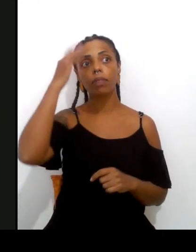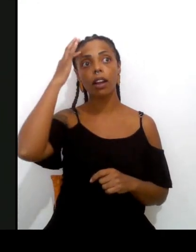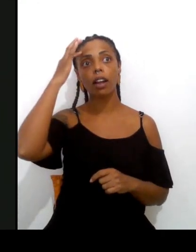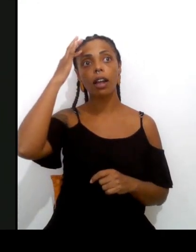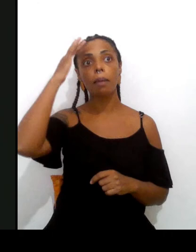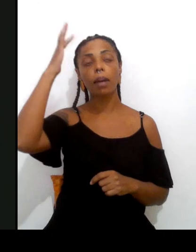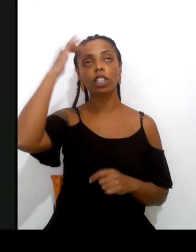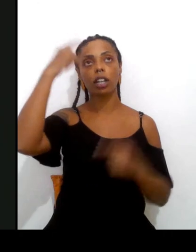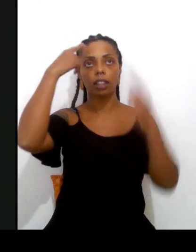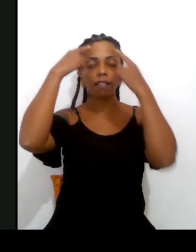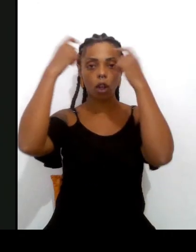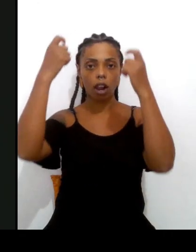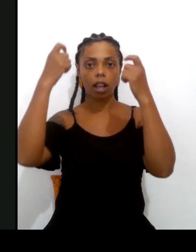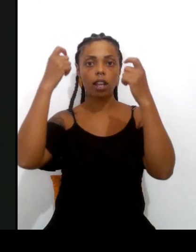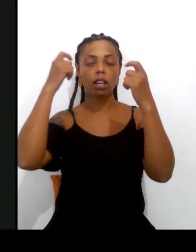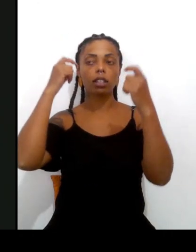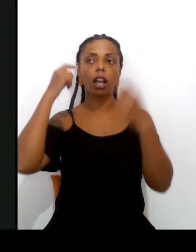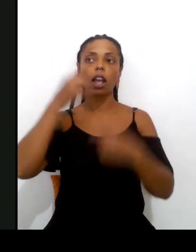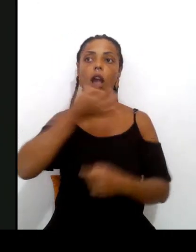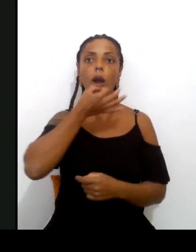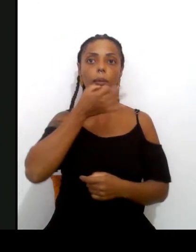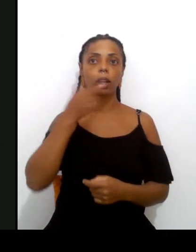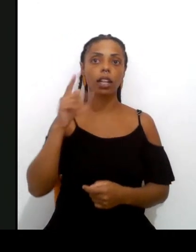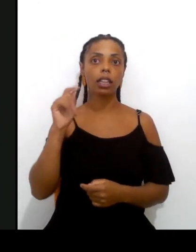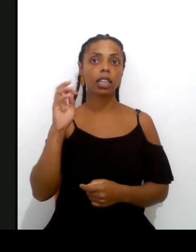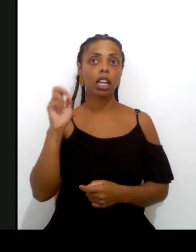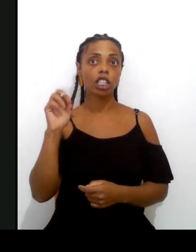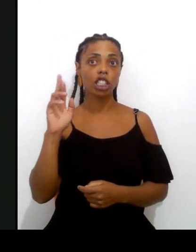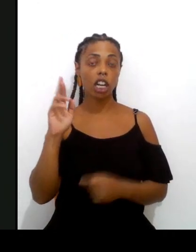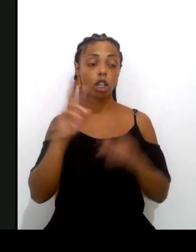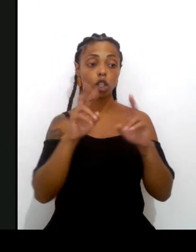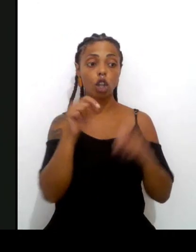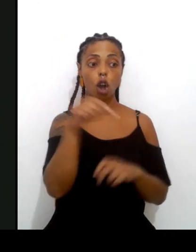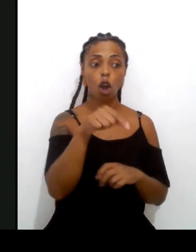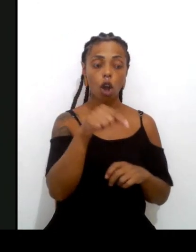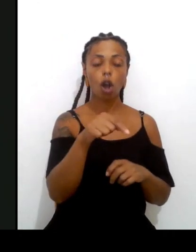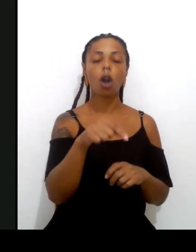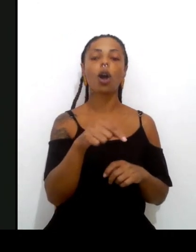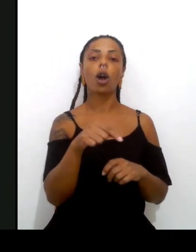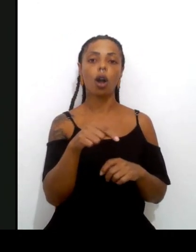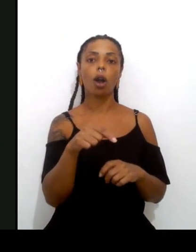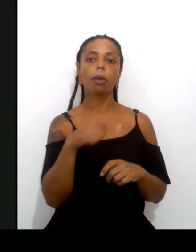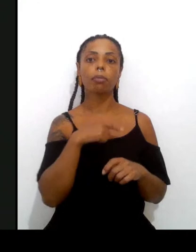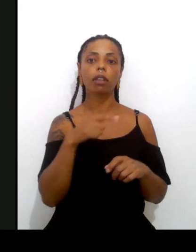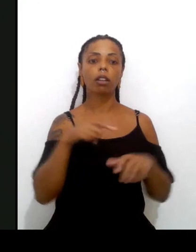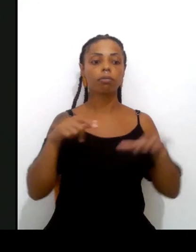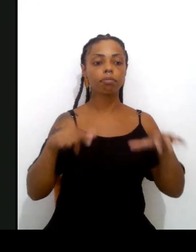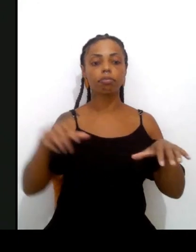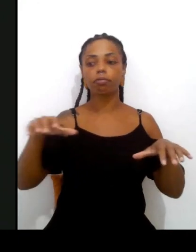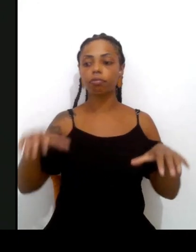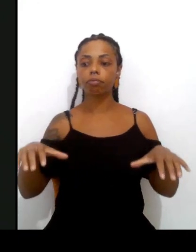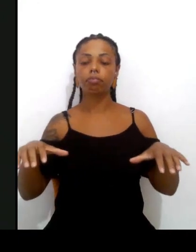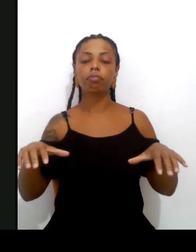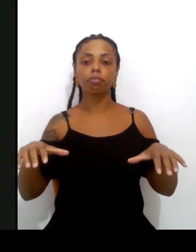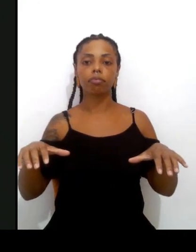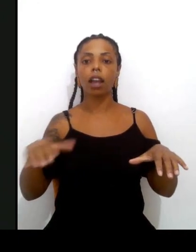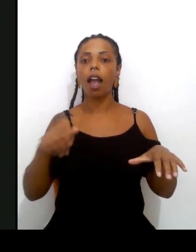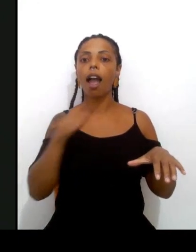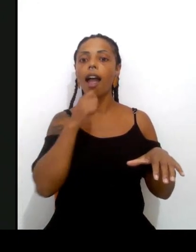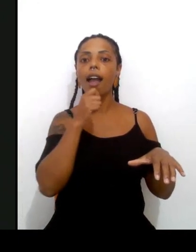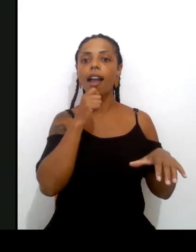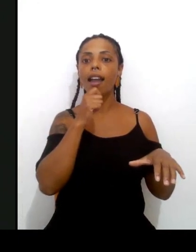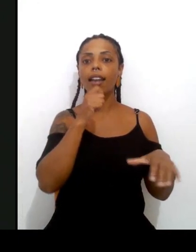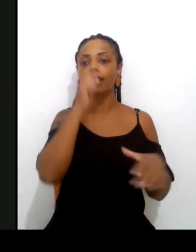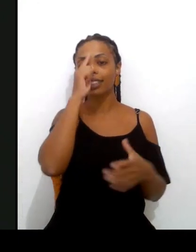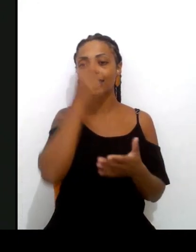aquele conectava sua visão de Tanger como um entrisonas uma esfera indeterminada abre aspas como um sonho se estendendo do